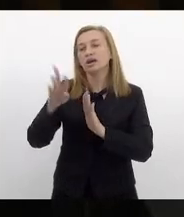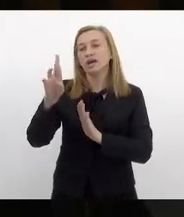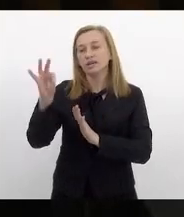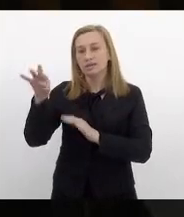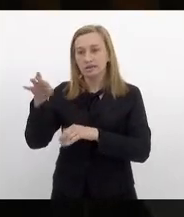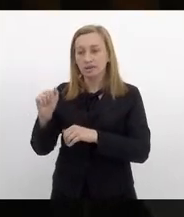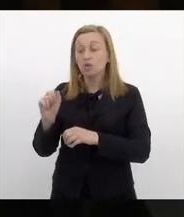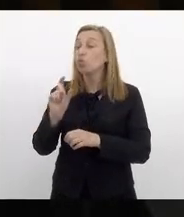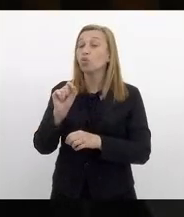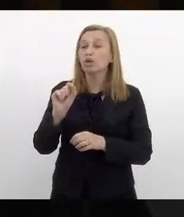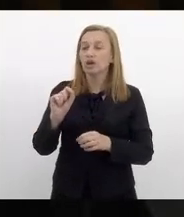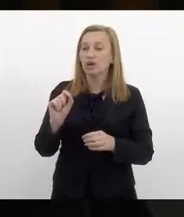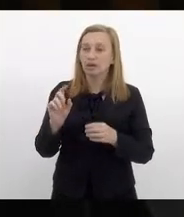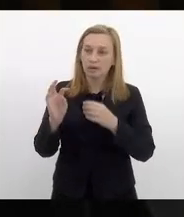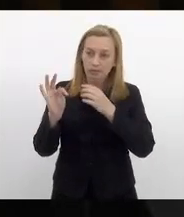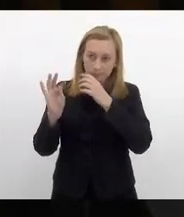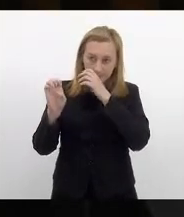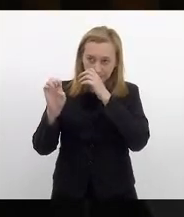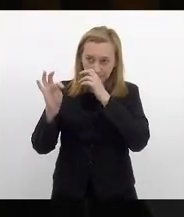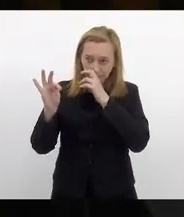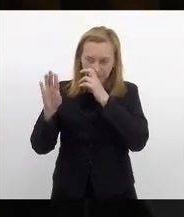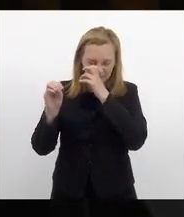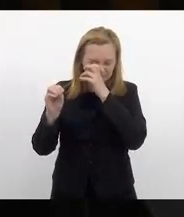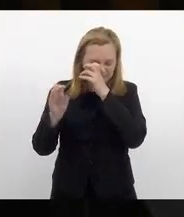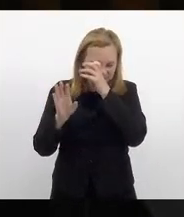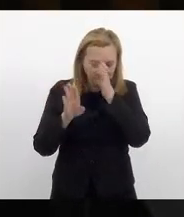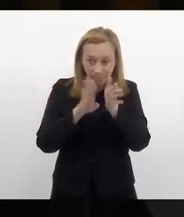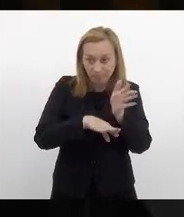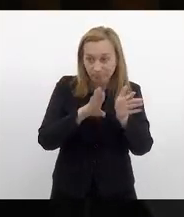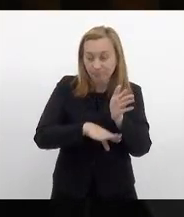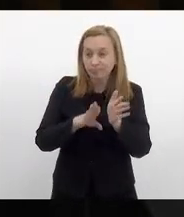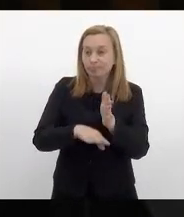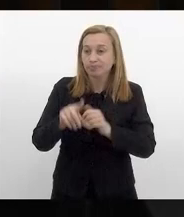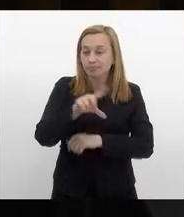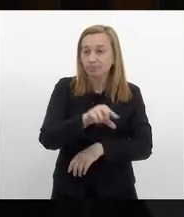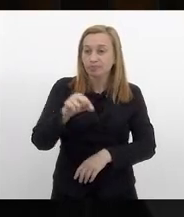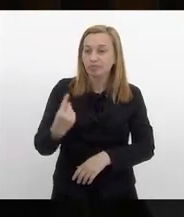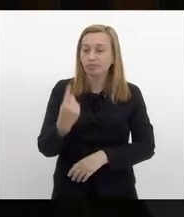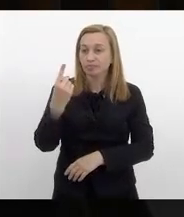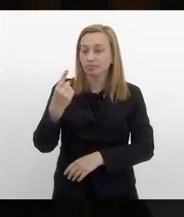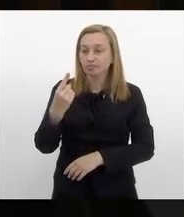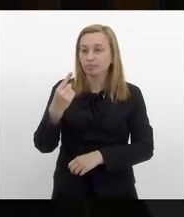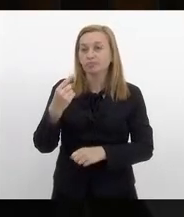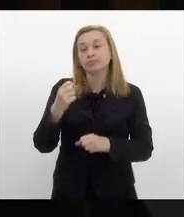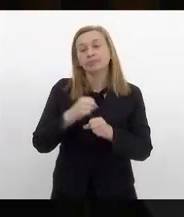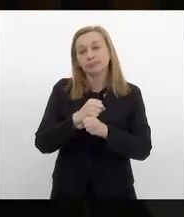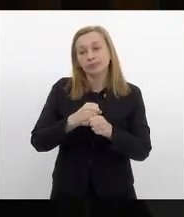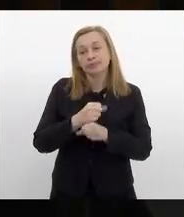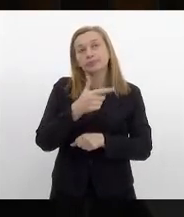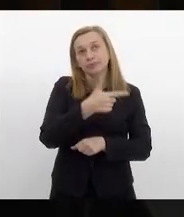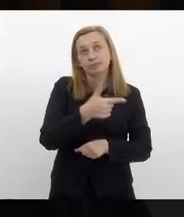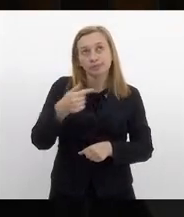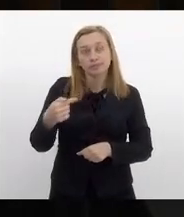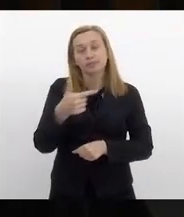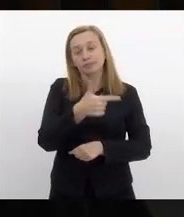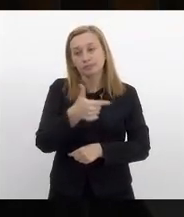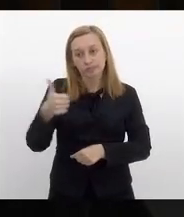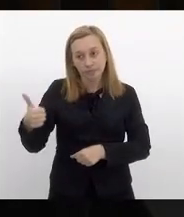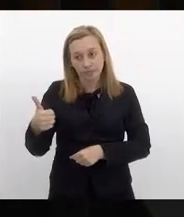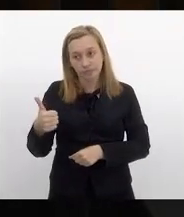O que quer o teto de gastos? Que você escolha um ano, que podia ser entre 17 e